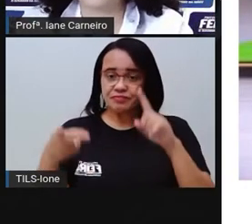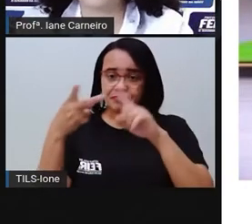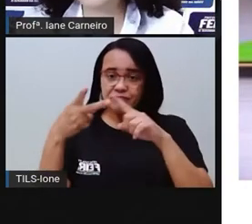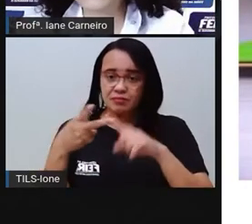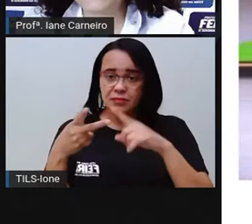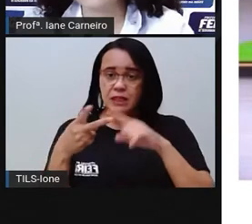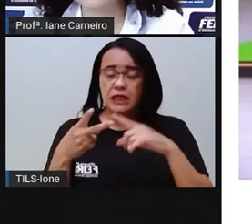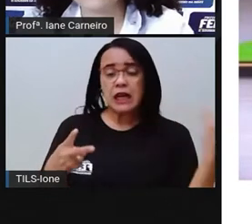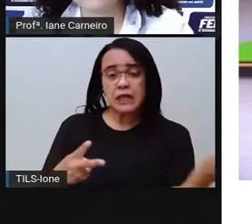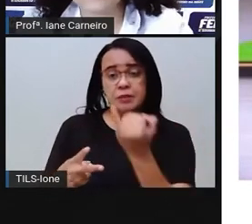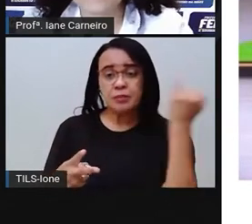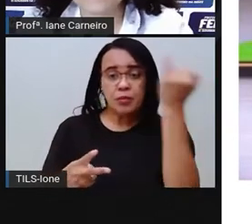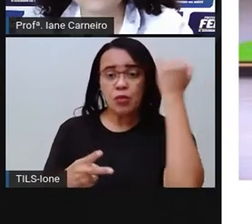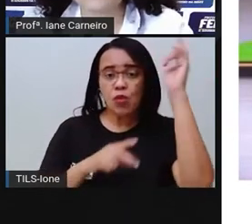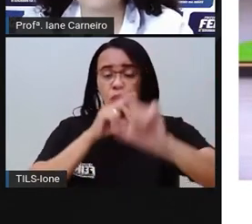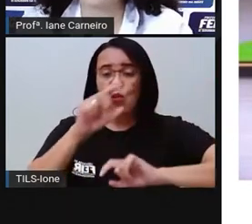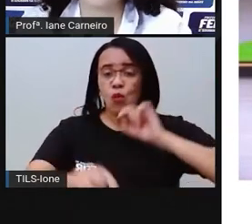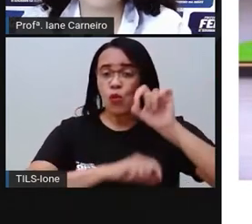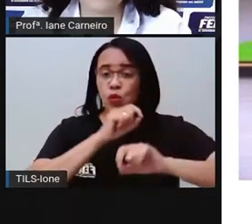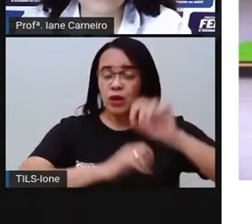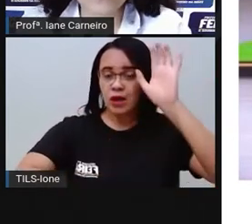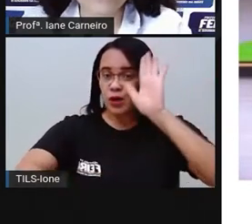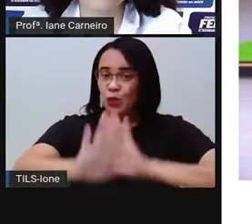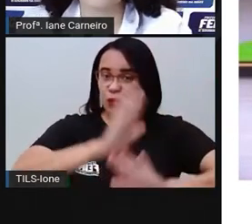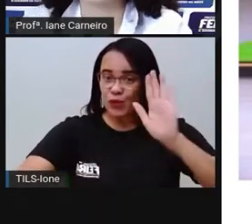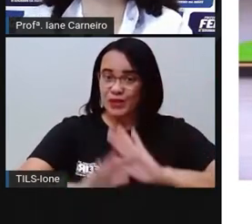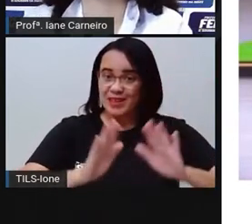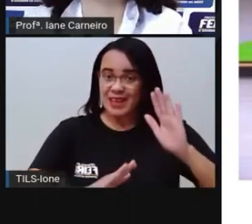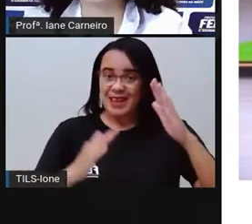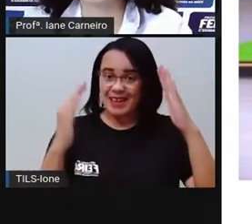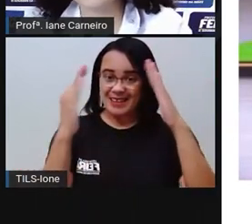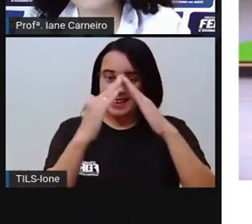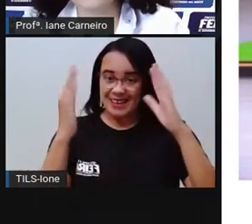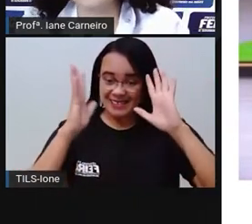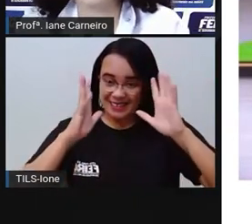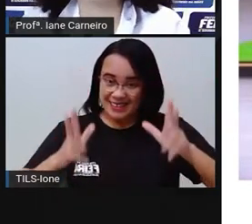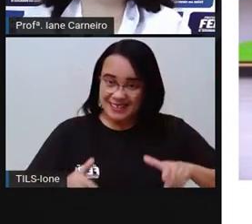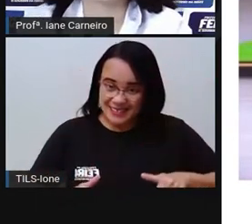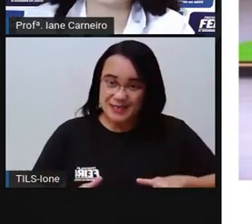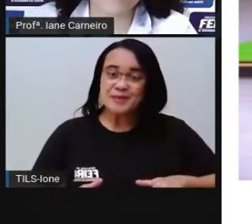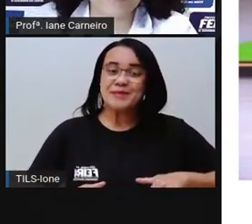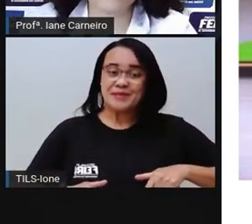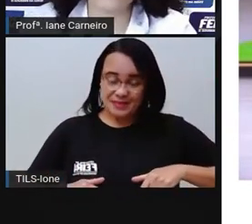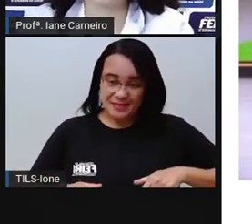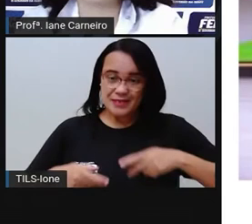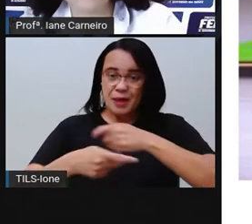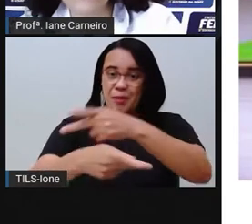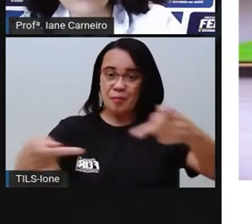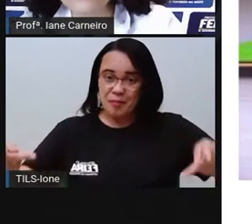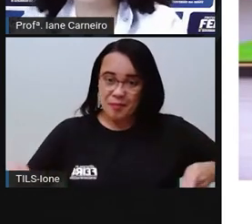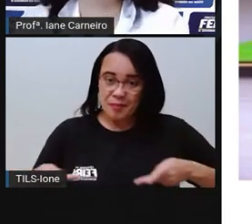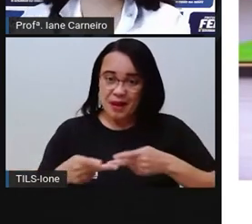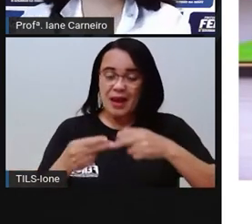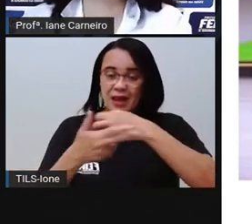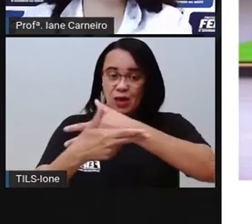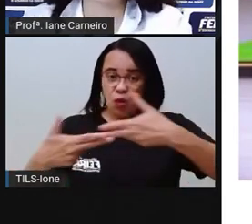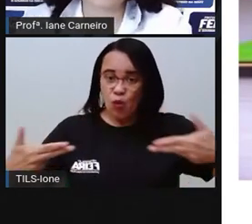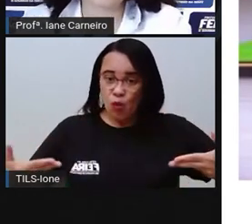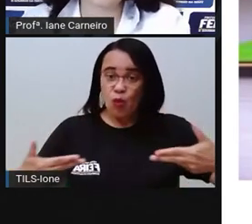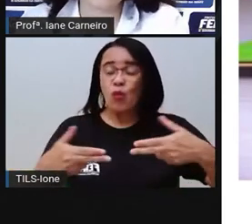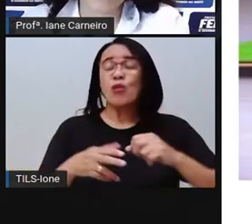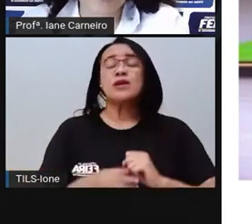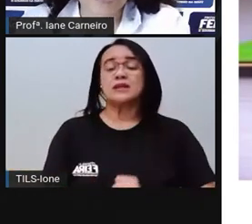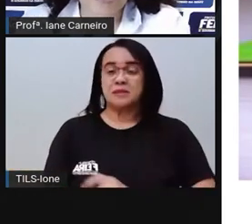o cuidado com nossa casa, lavar a louça, né? Então é importante esse hábito de lavar a louça, não